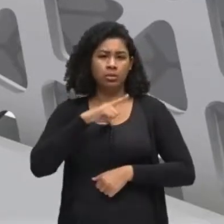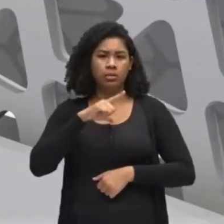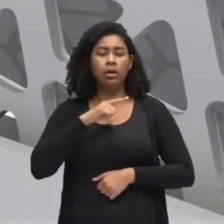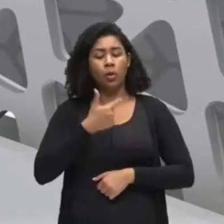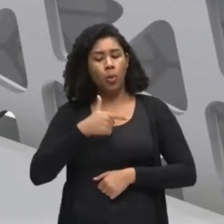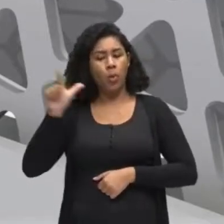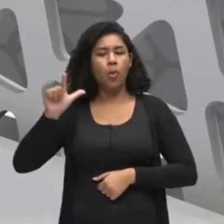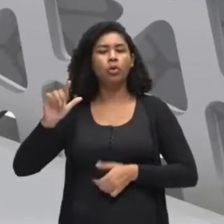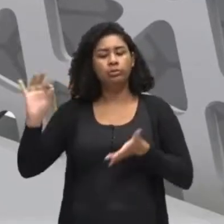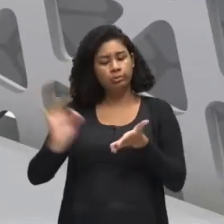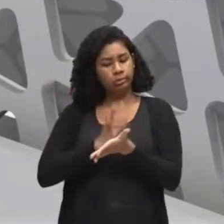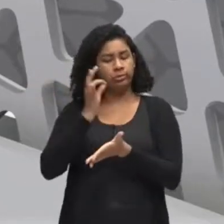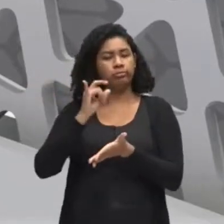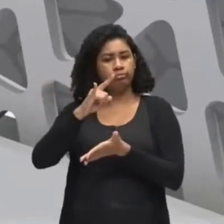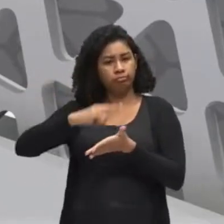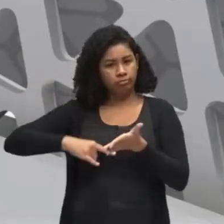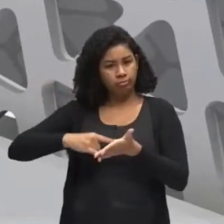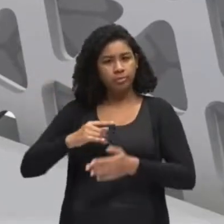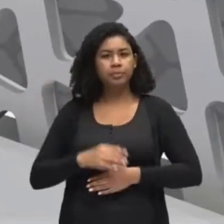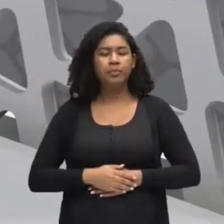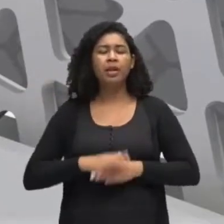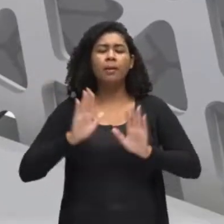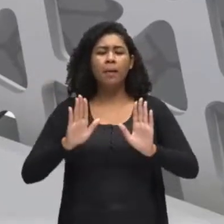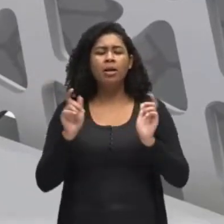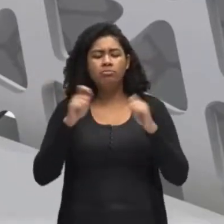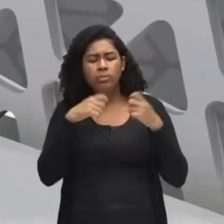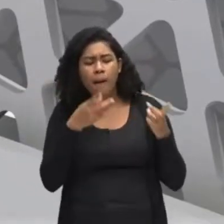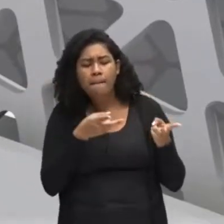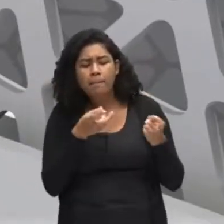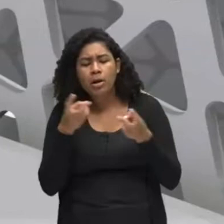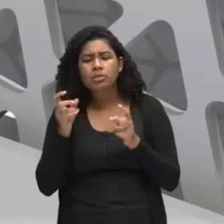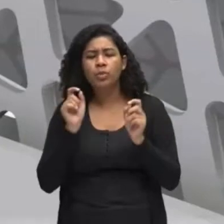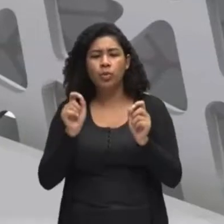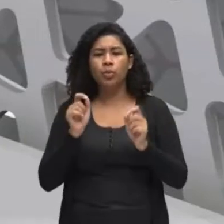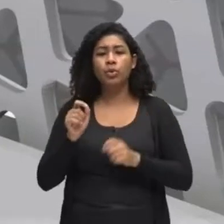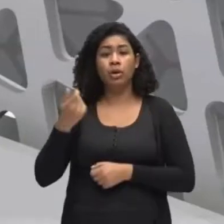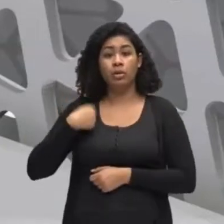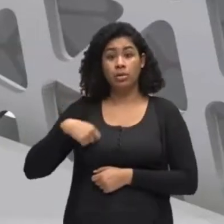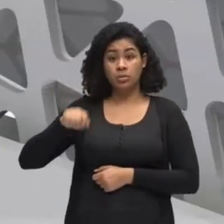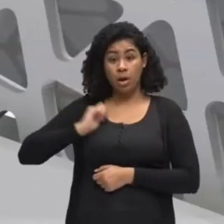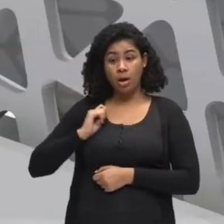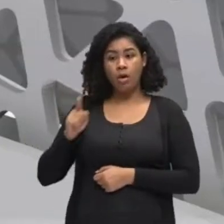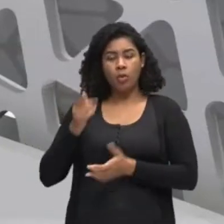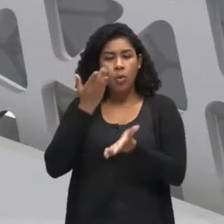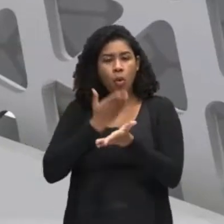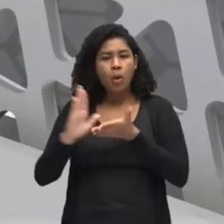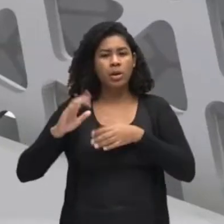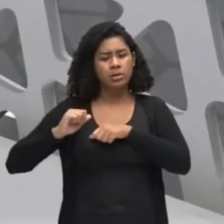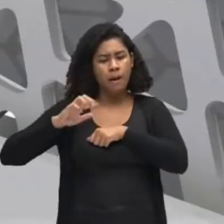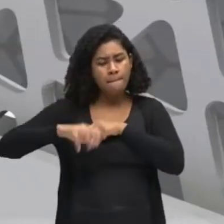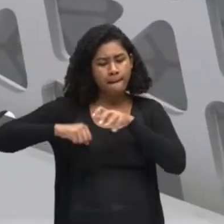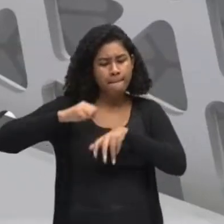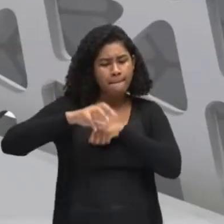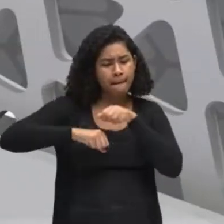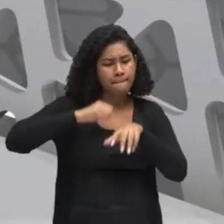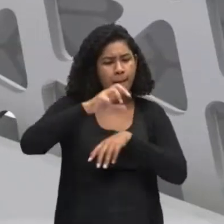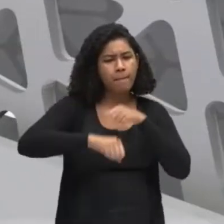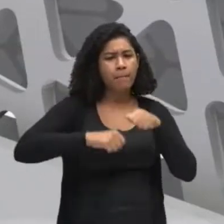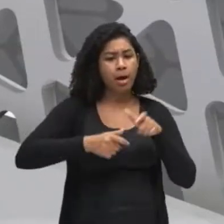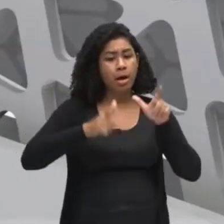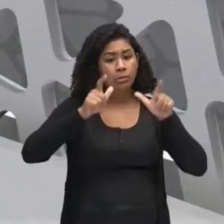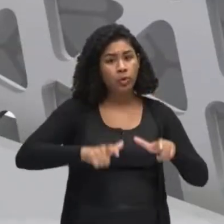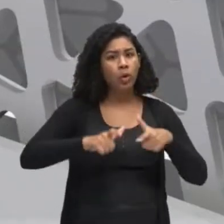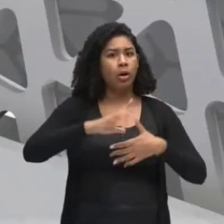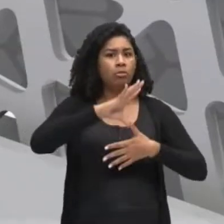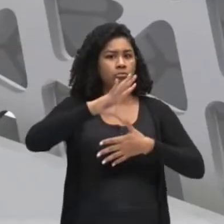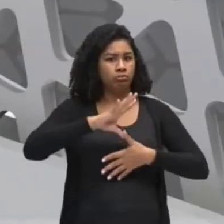acontece a partir daí? Nós vamos começar a observar que os espanhóis, eles já estavam colonizando o continente americano. Eles já estavam nas suas